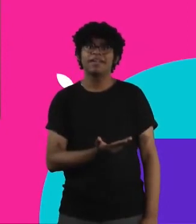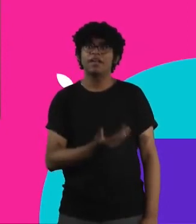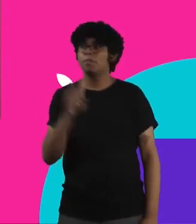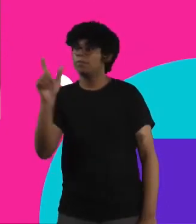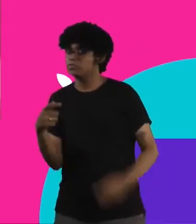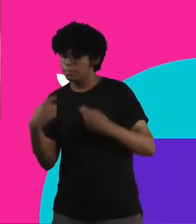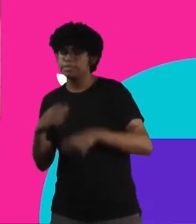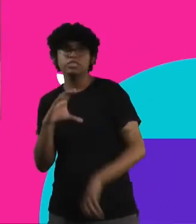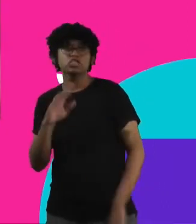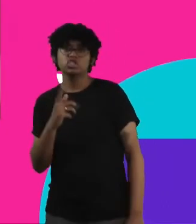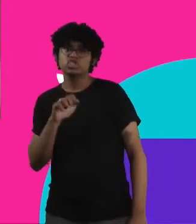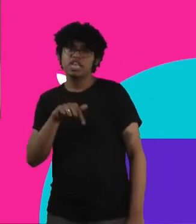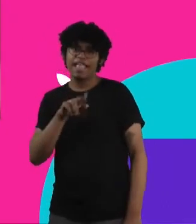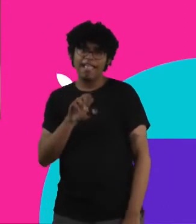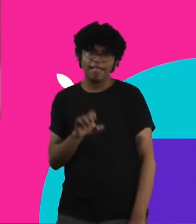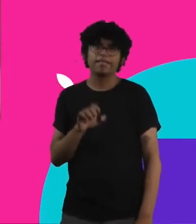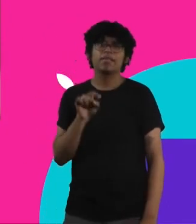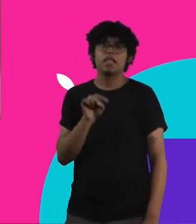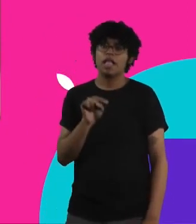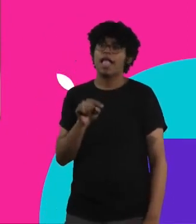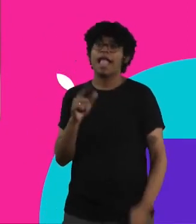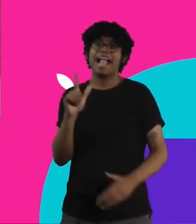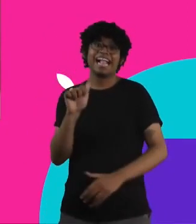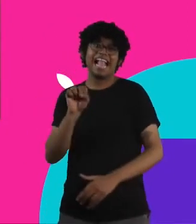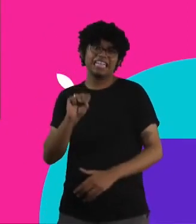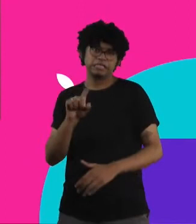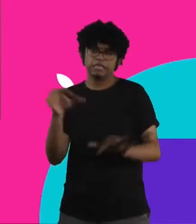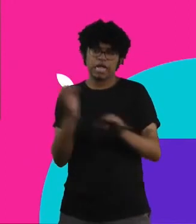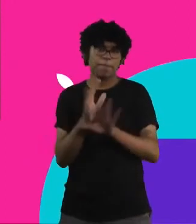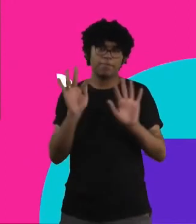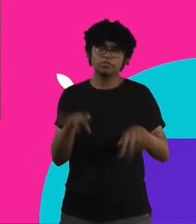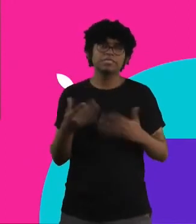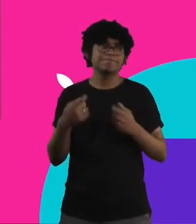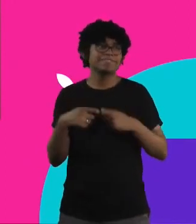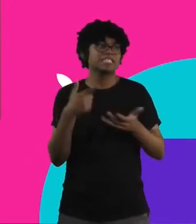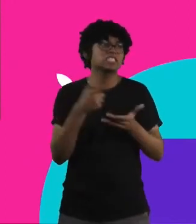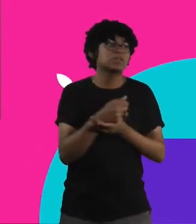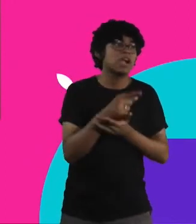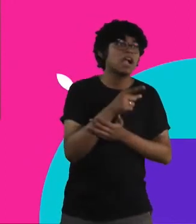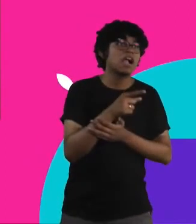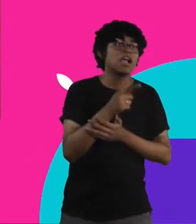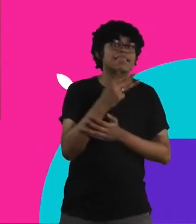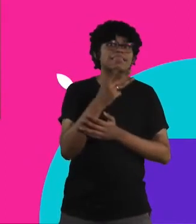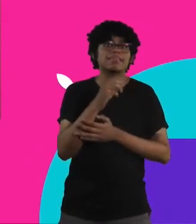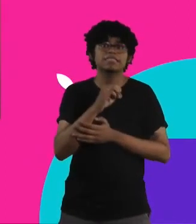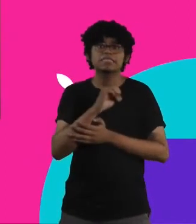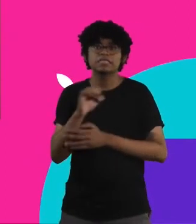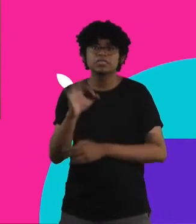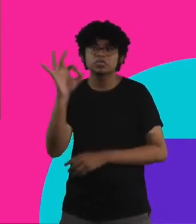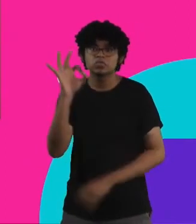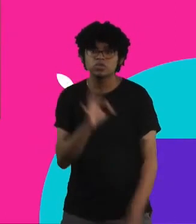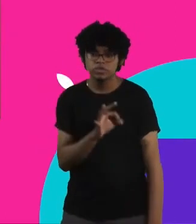cheque especial para comprar um gás que acabou e ela vai receber, ela pagar uma taxa de 300% ao ano. Não